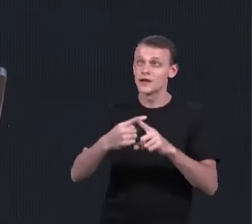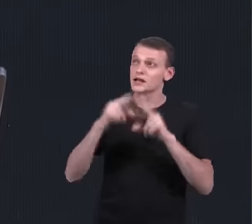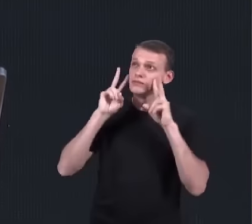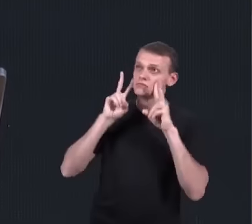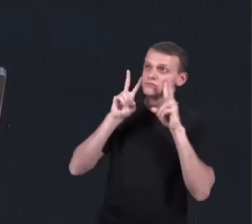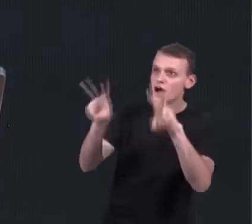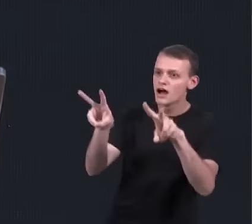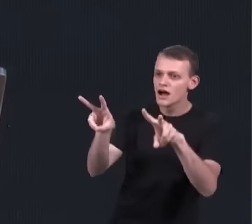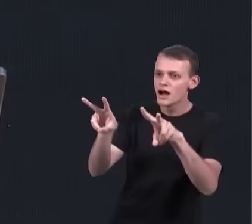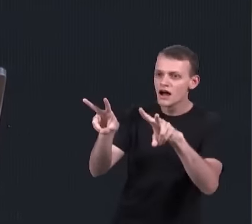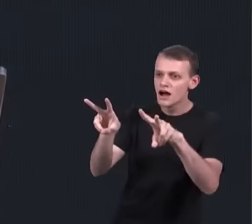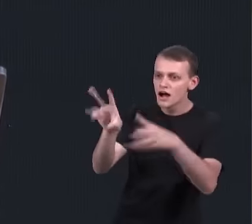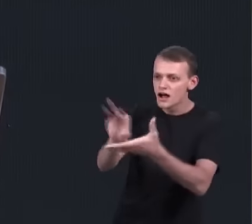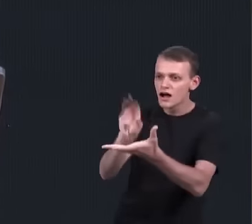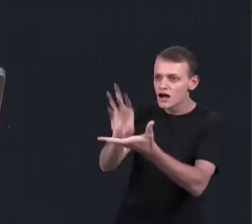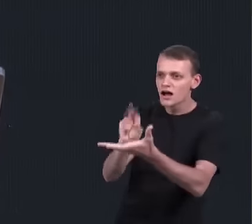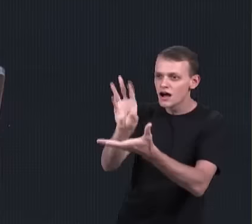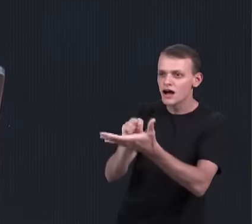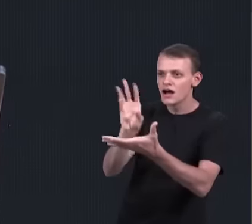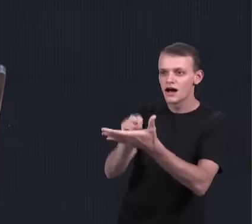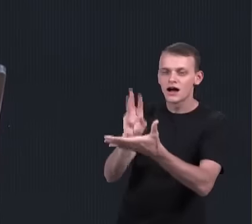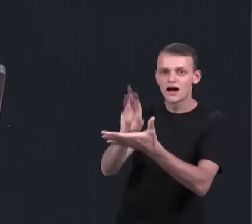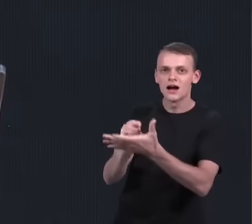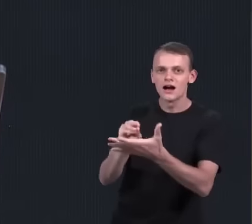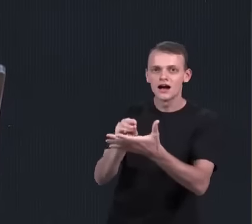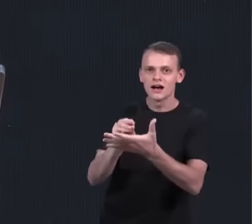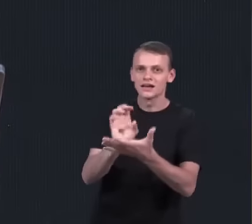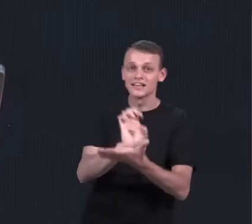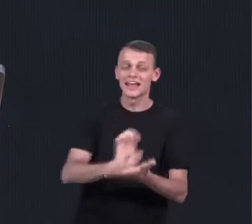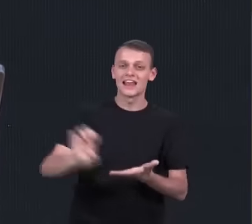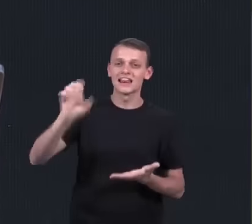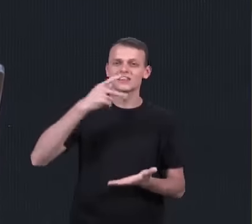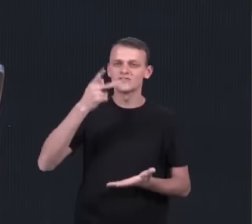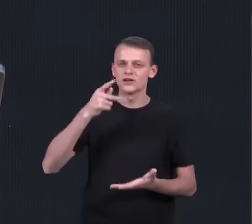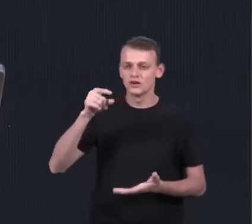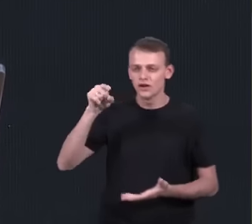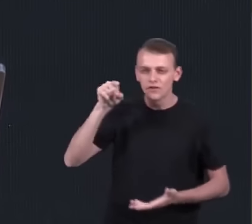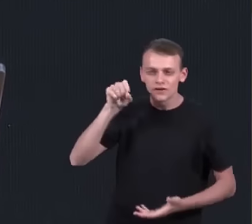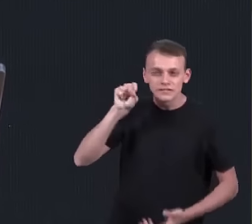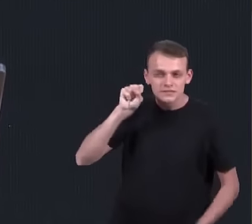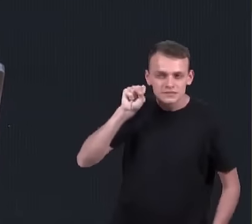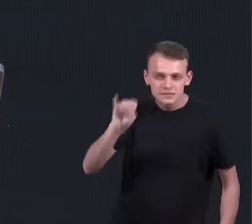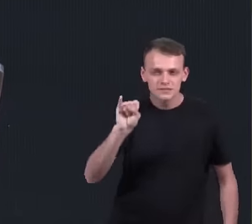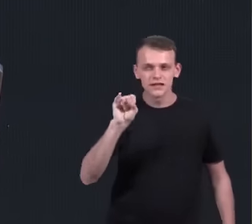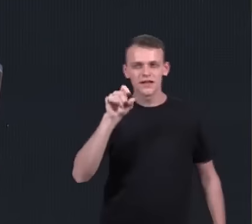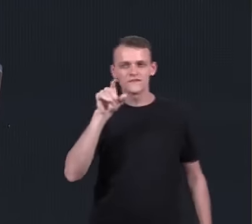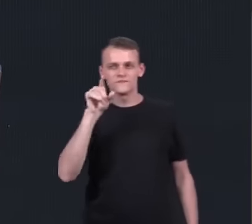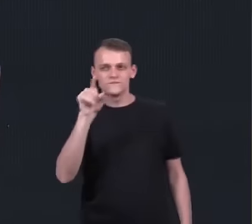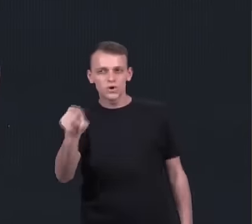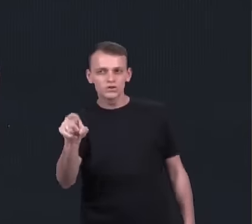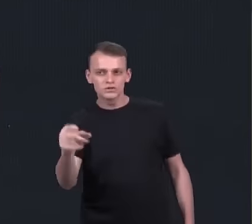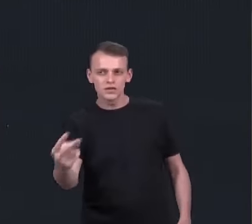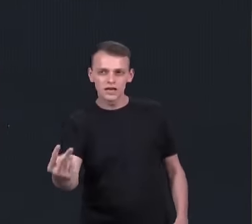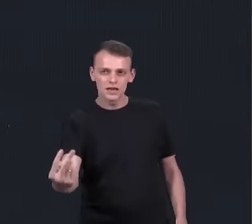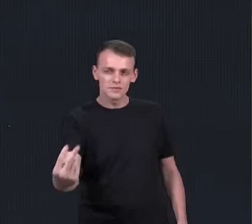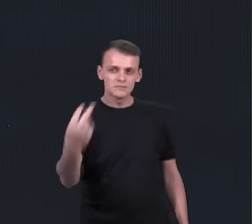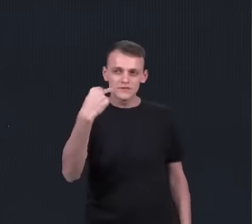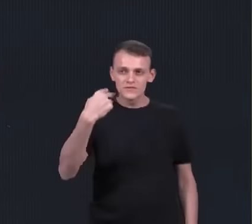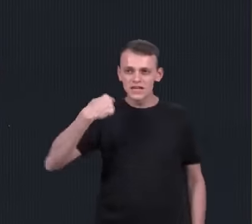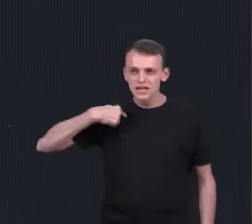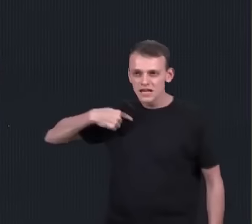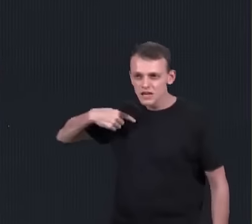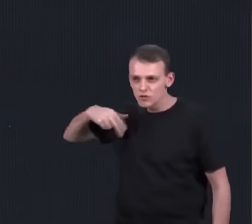Elias. Elias disse: você, se você me ver quando eu